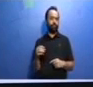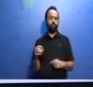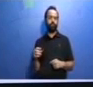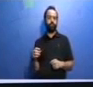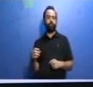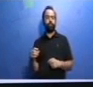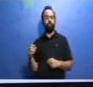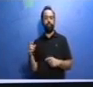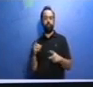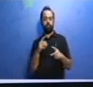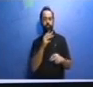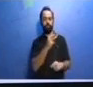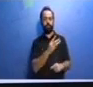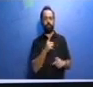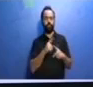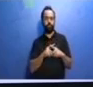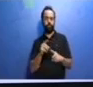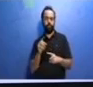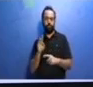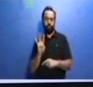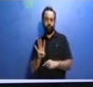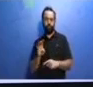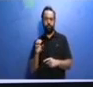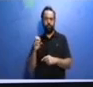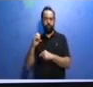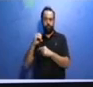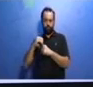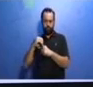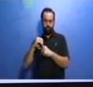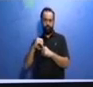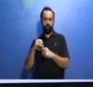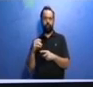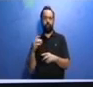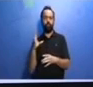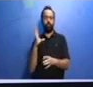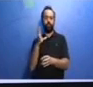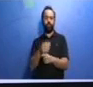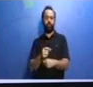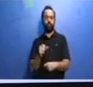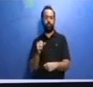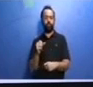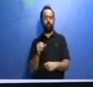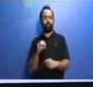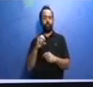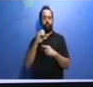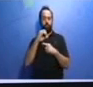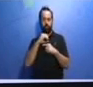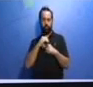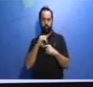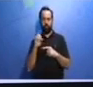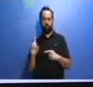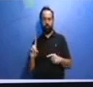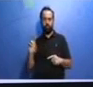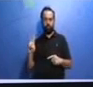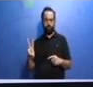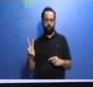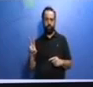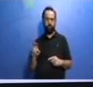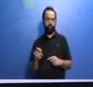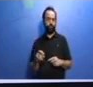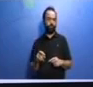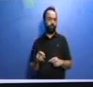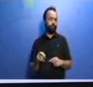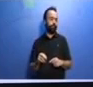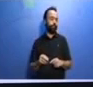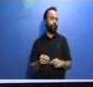3 vezes o 4 do oxigênio, então ficaria 12 oxigênios, 12 átomos de oxigênio,